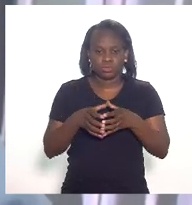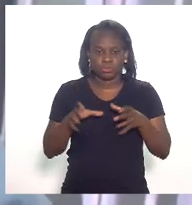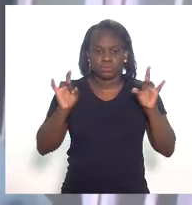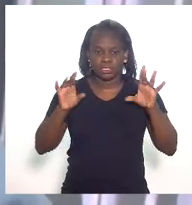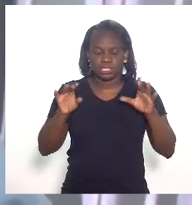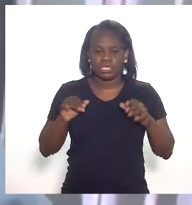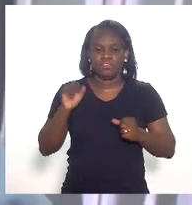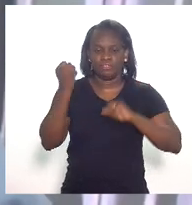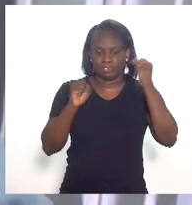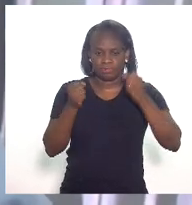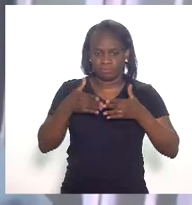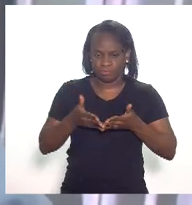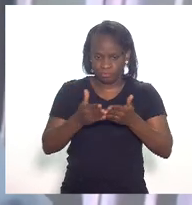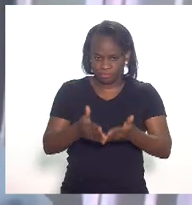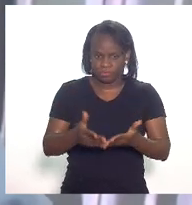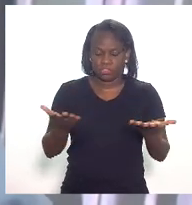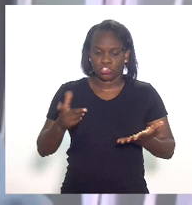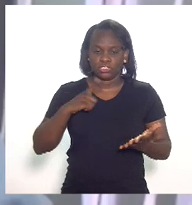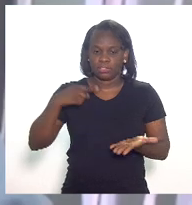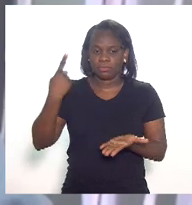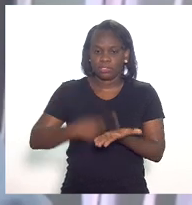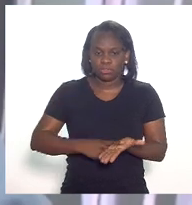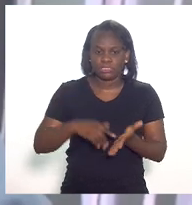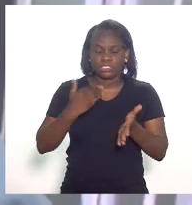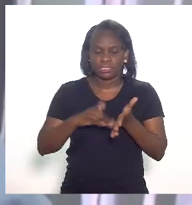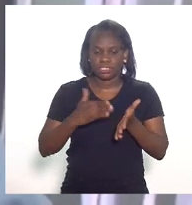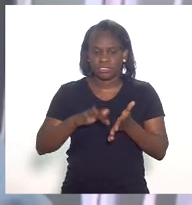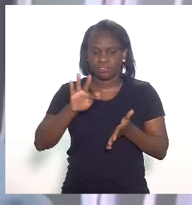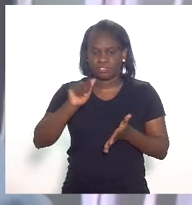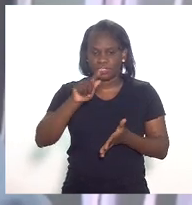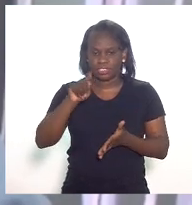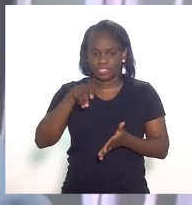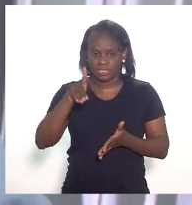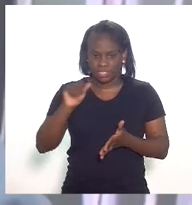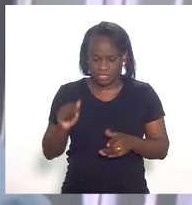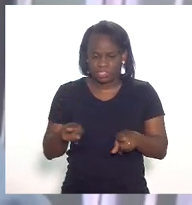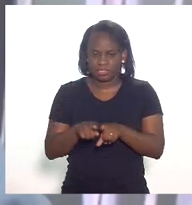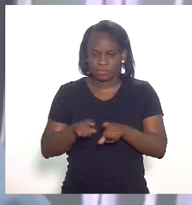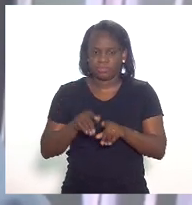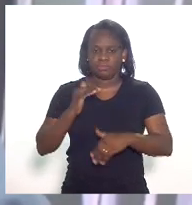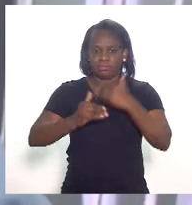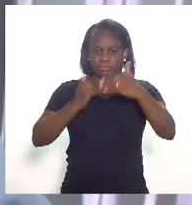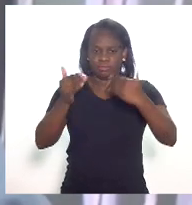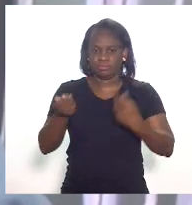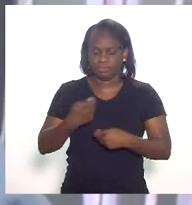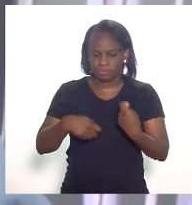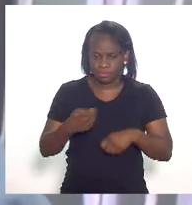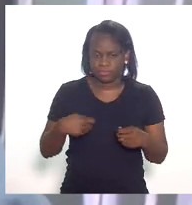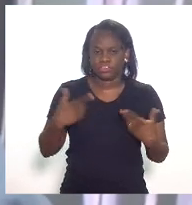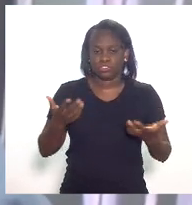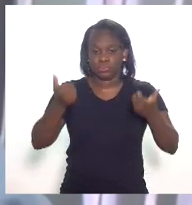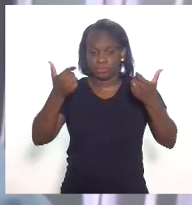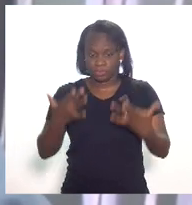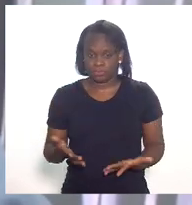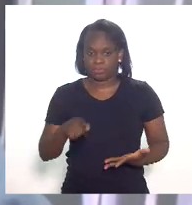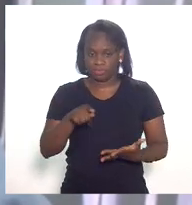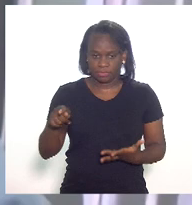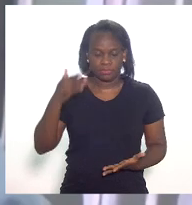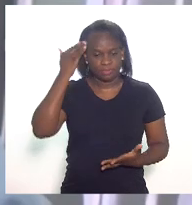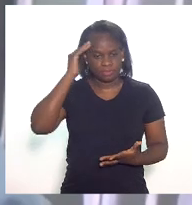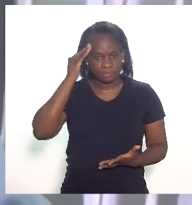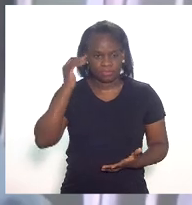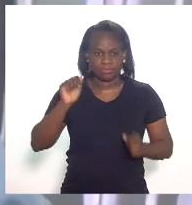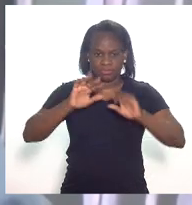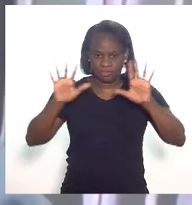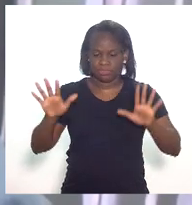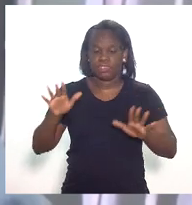Indústria Naval, que hoje tem uma agenda com o secretário de Fazenda e o secretário de Desenvolvimento Econômico. Então, só para justificar aos colegas e ao presidente,